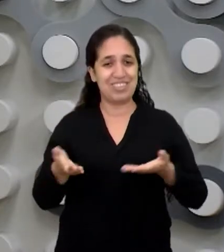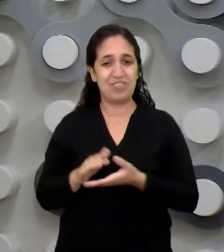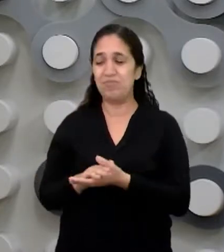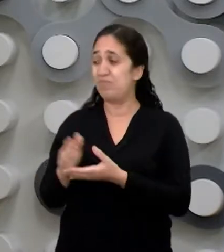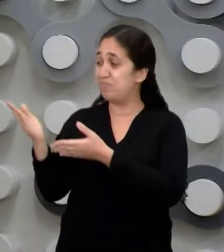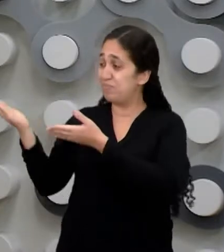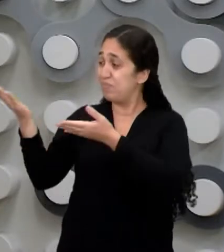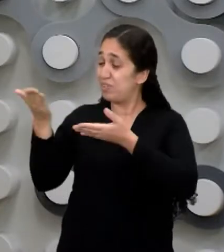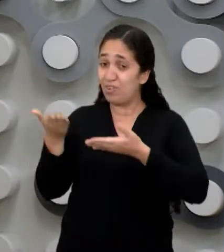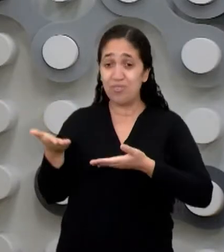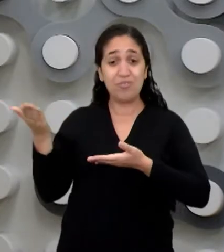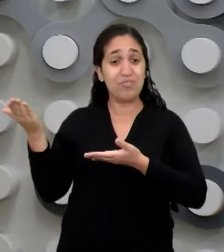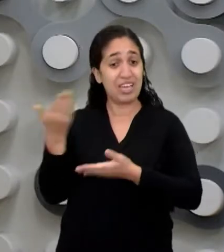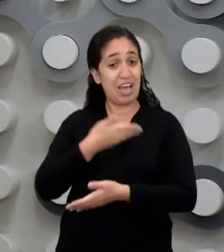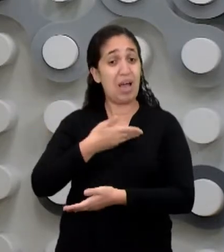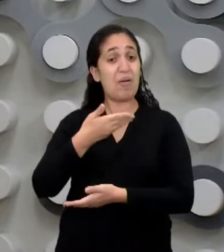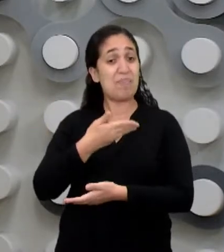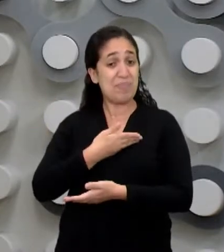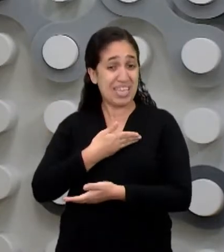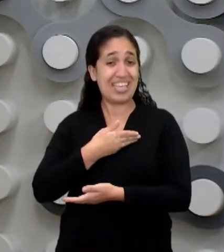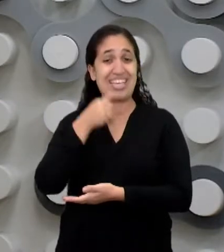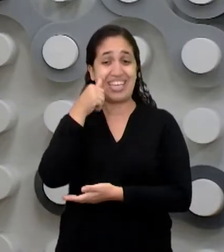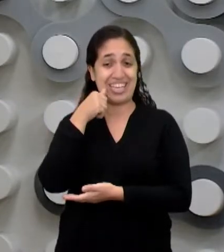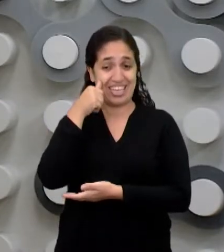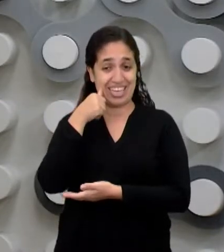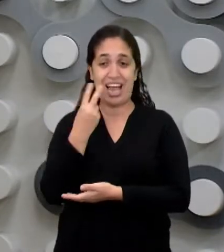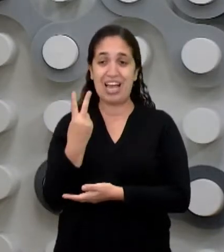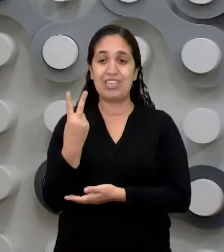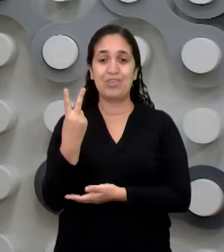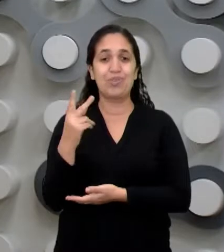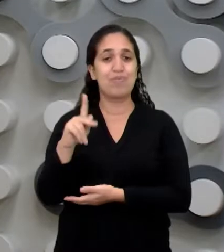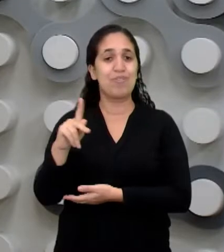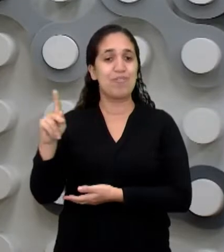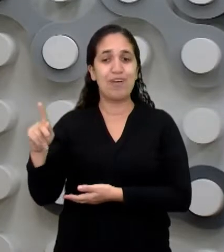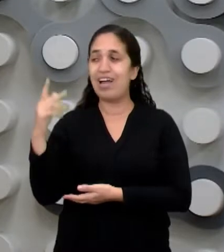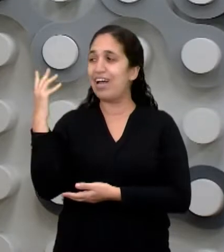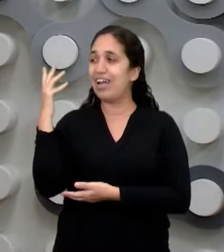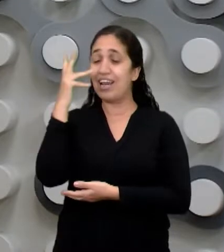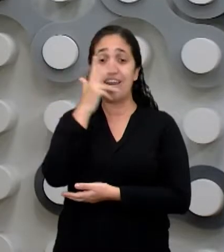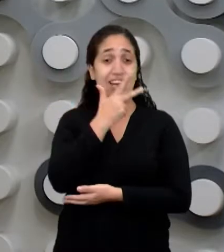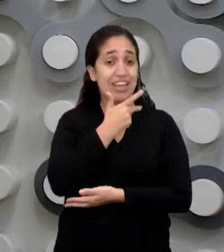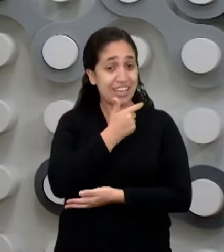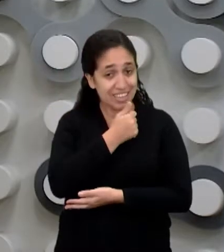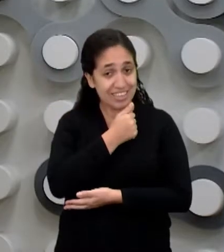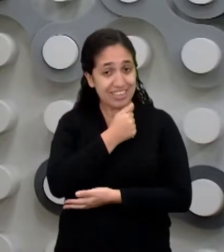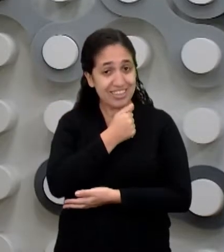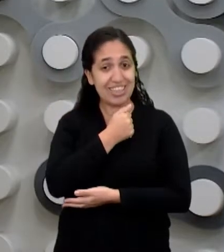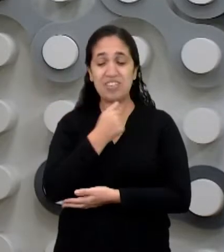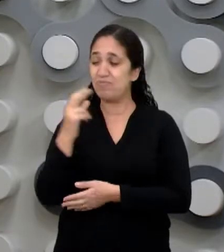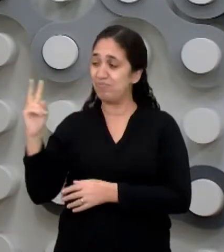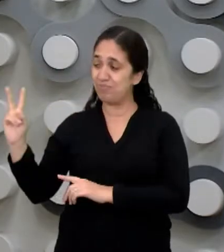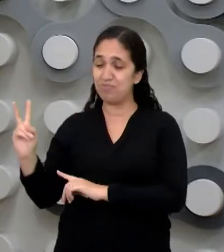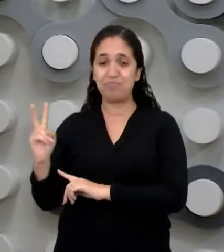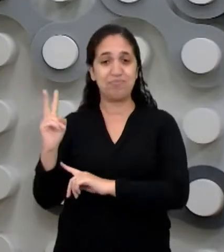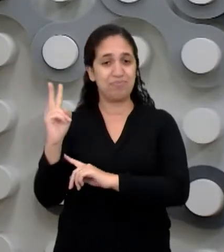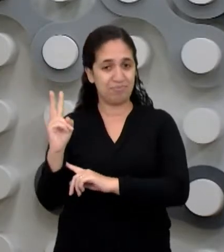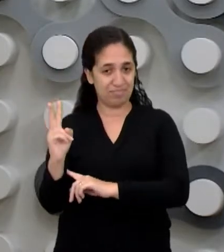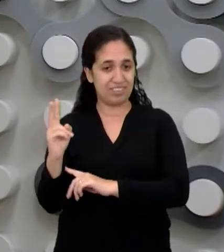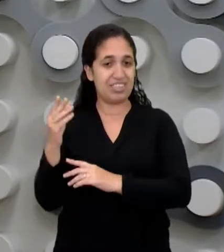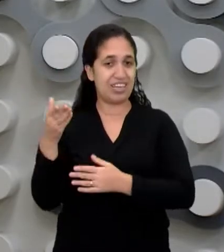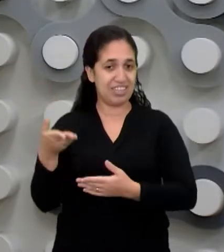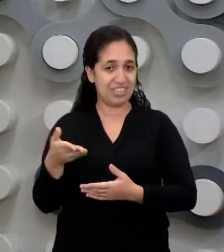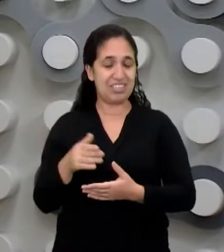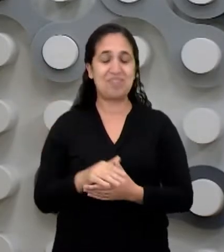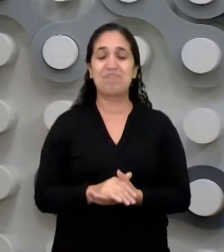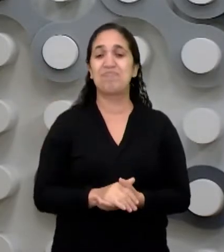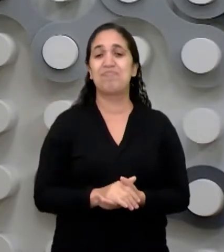aqui comigo alguns amigos, algumas amigas, né? Duas professoras lindas que fazem parte aqui do grupo do CMSP